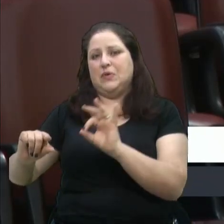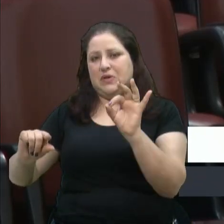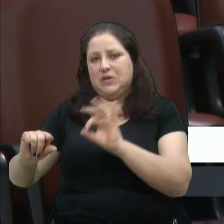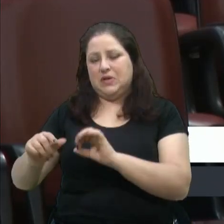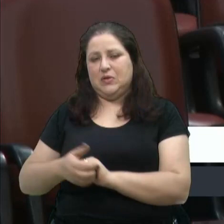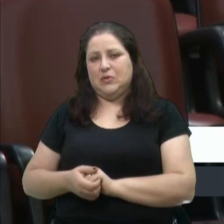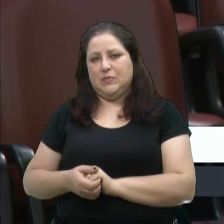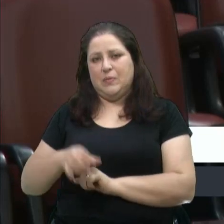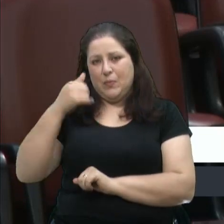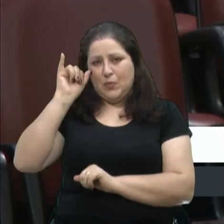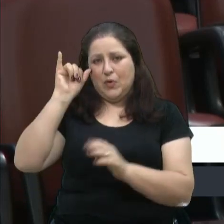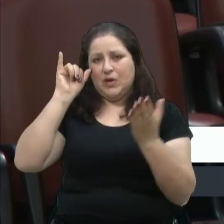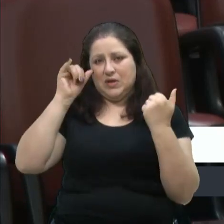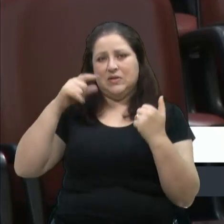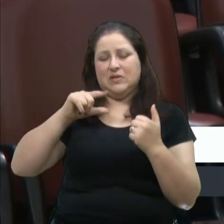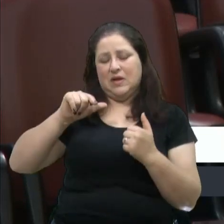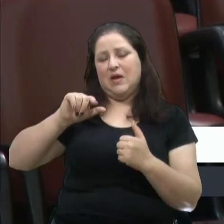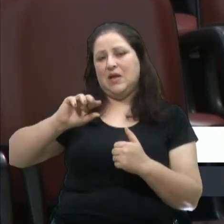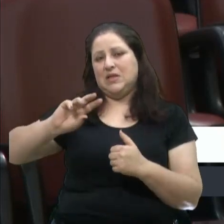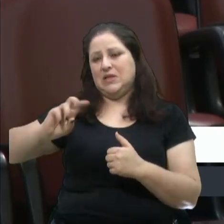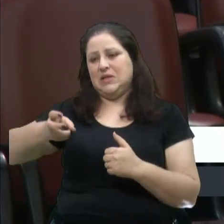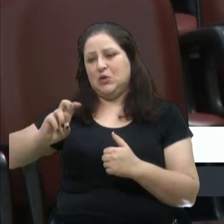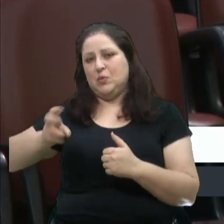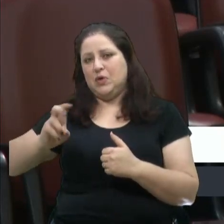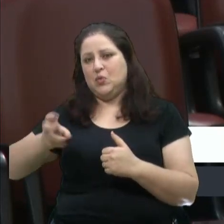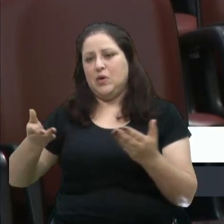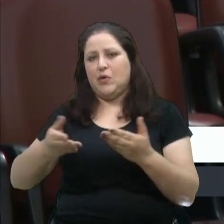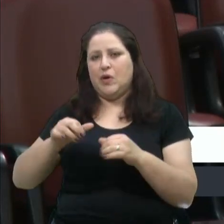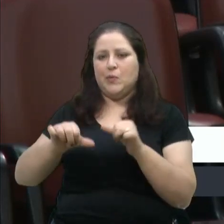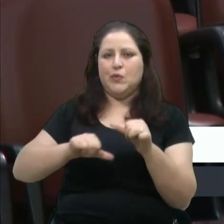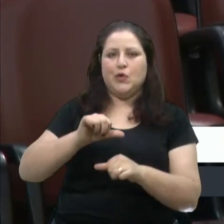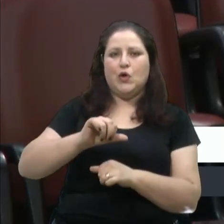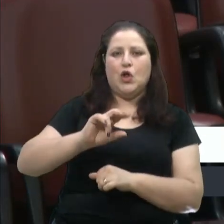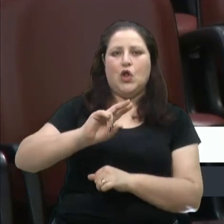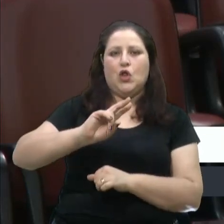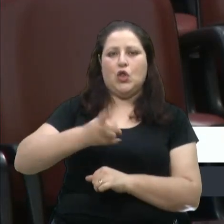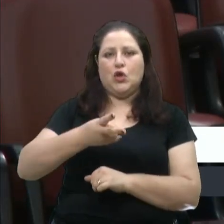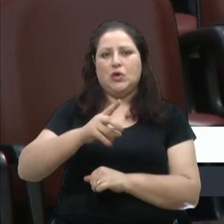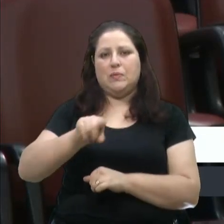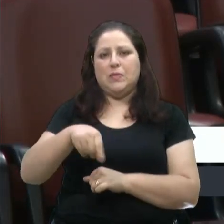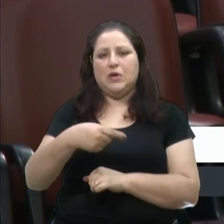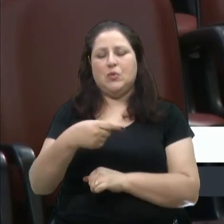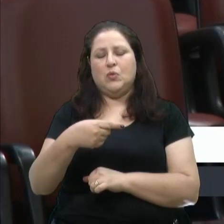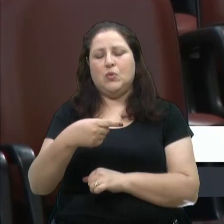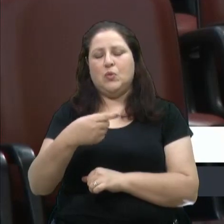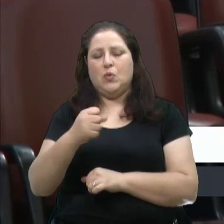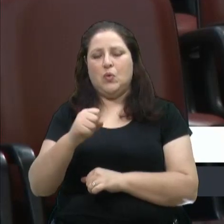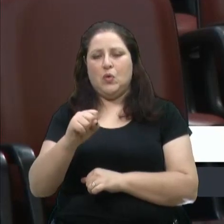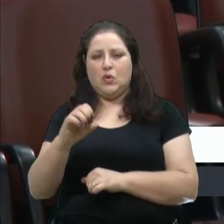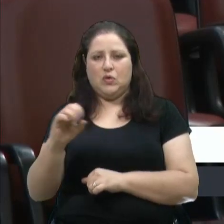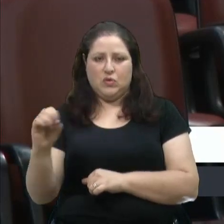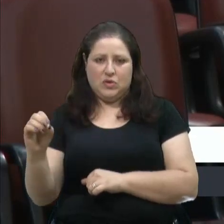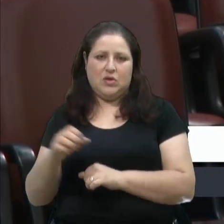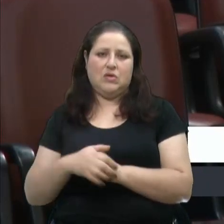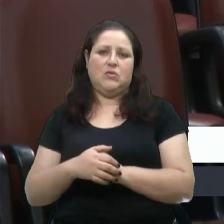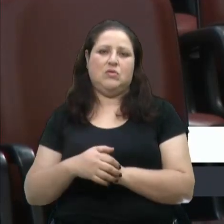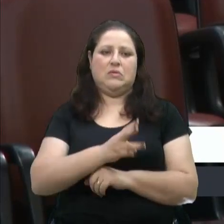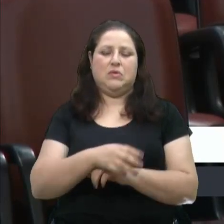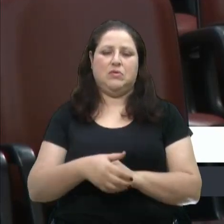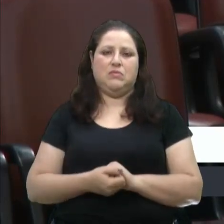é boi que custava 5.000 hoje eles estão vendendo por 3.000 2.800 eles só que